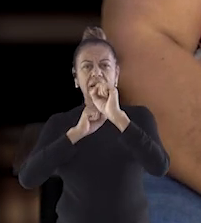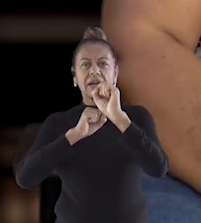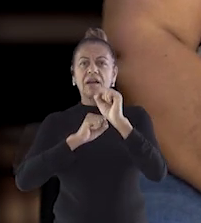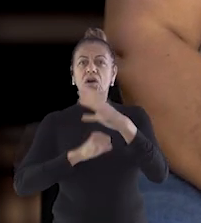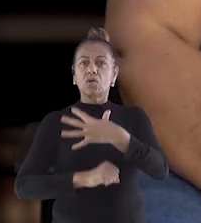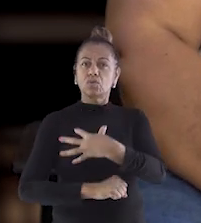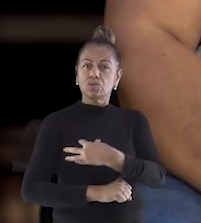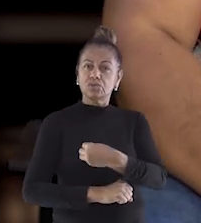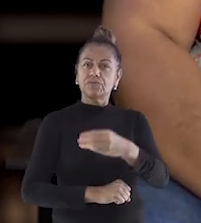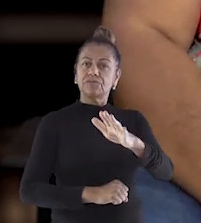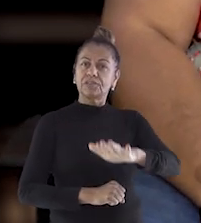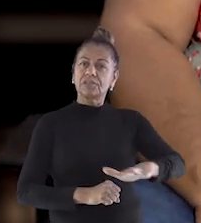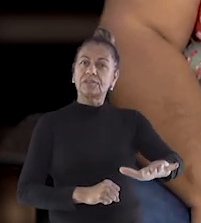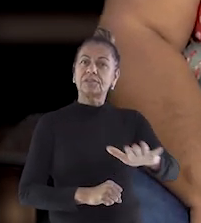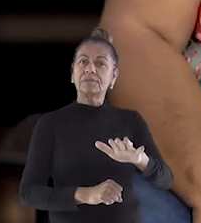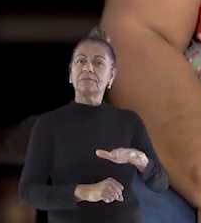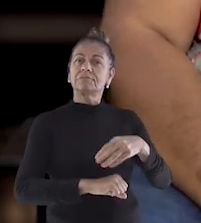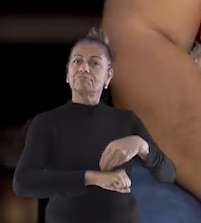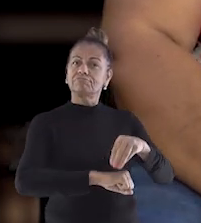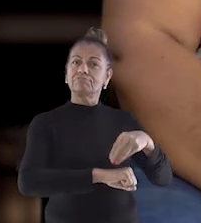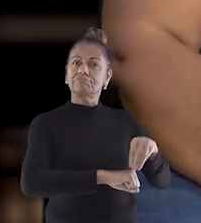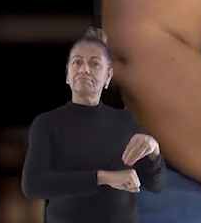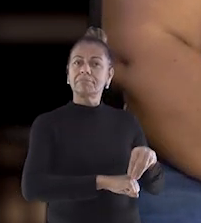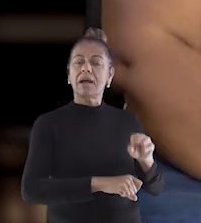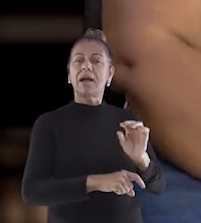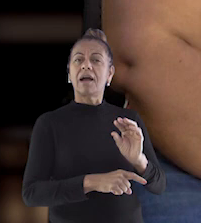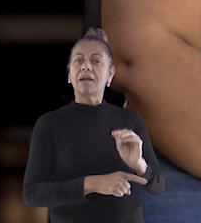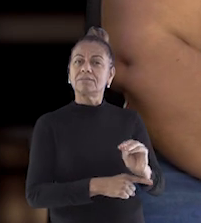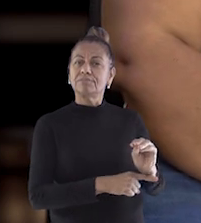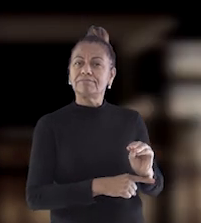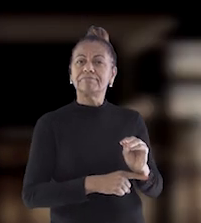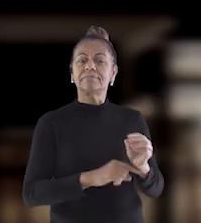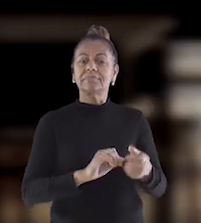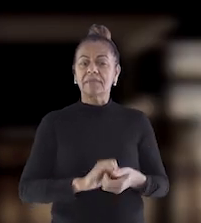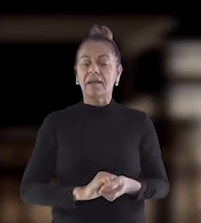gente. Mas eu estudei muito pouco.